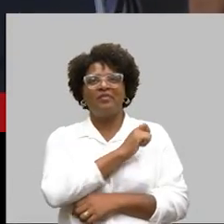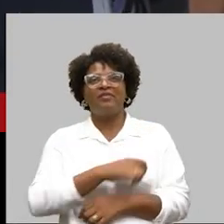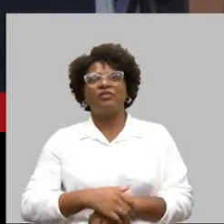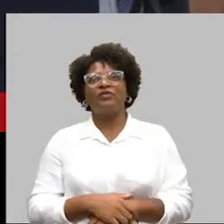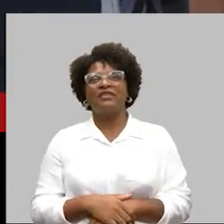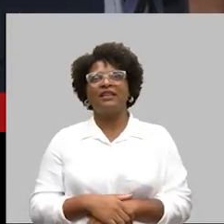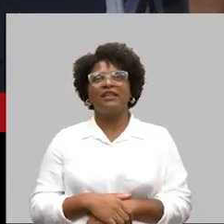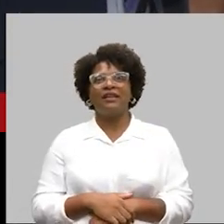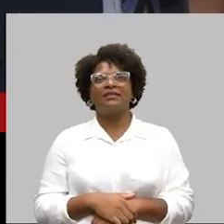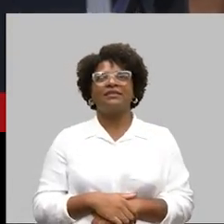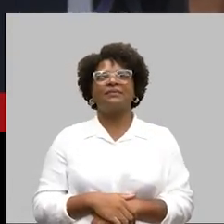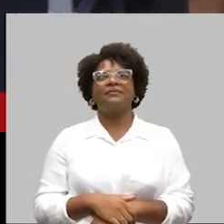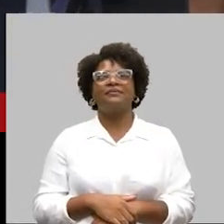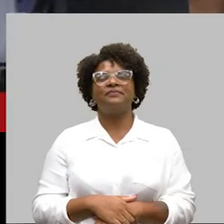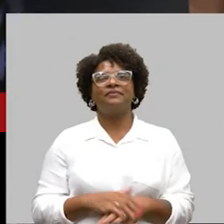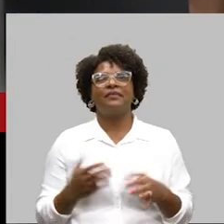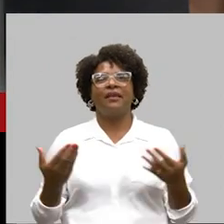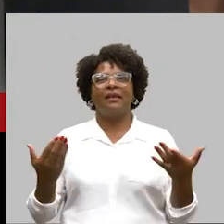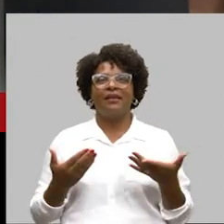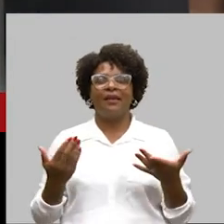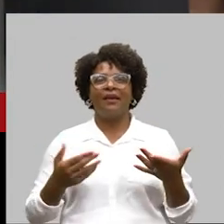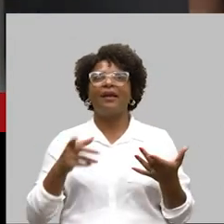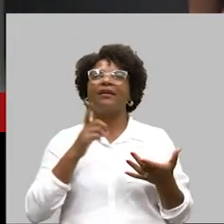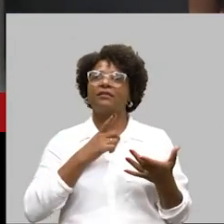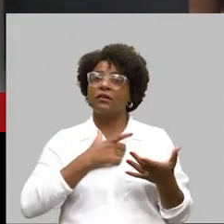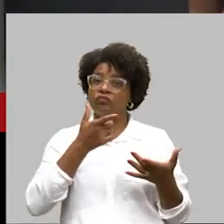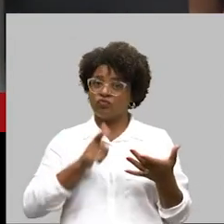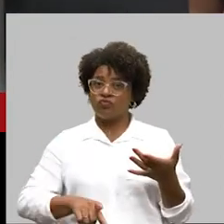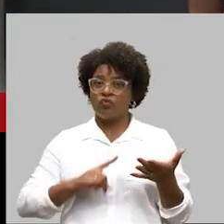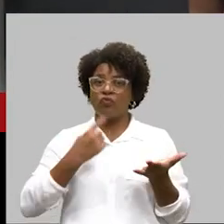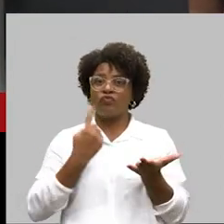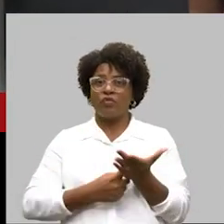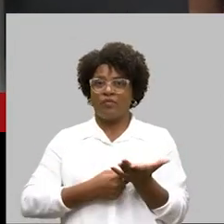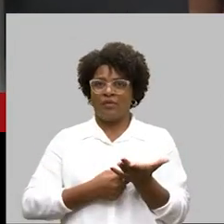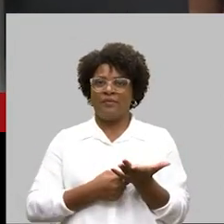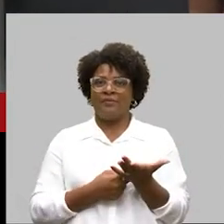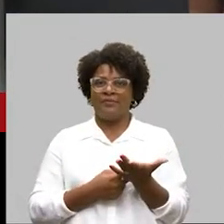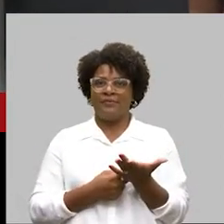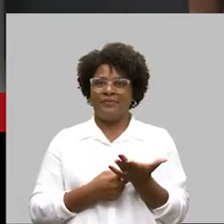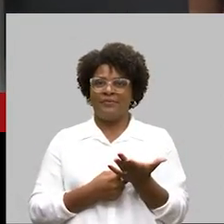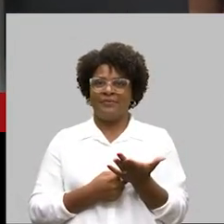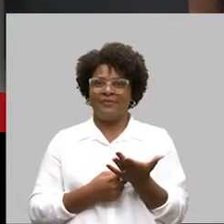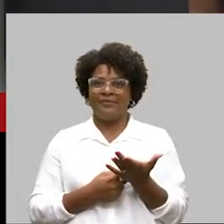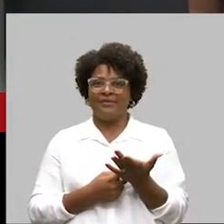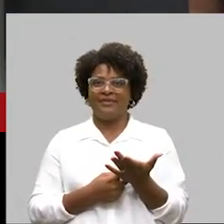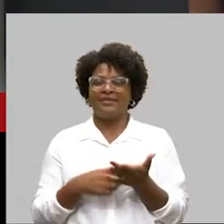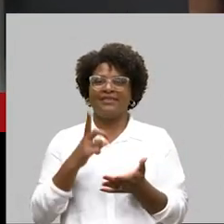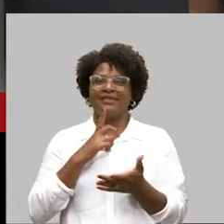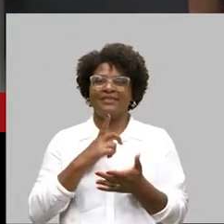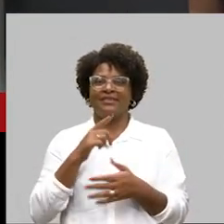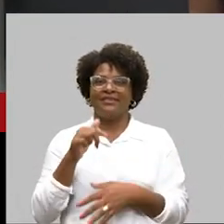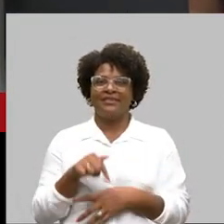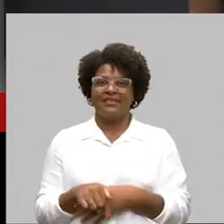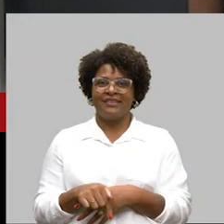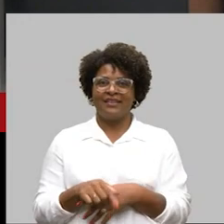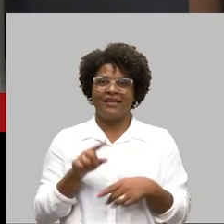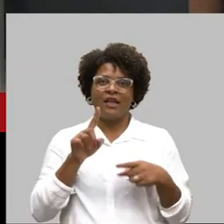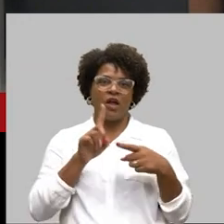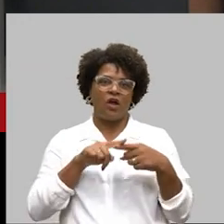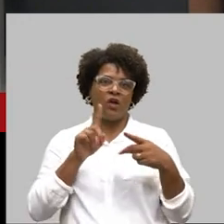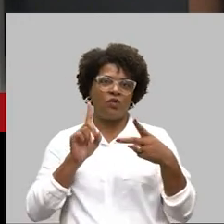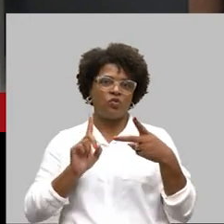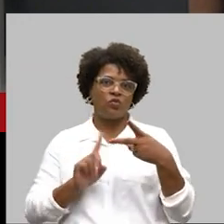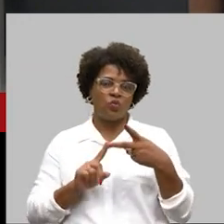vem para reafirmar também o nosso compromisso porque nós temos essas as duas trincheiras de